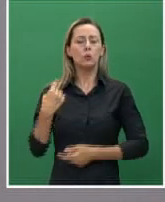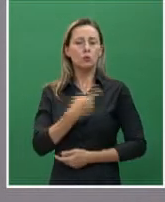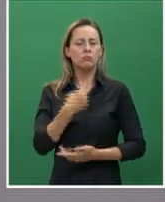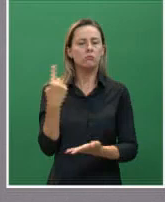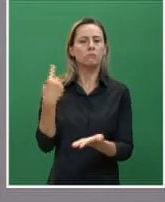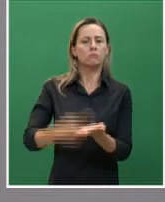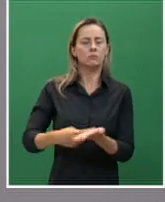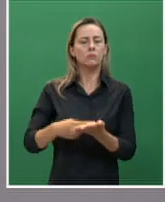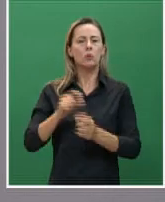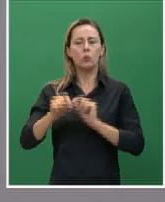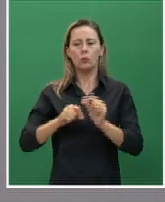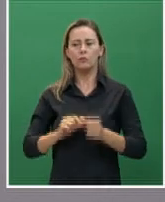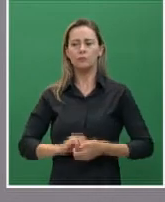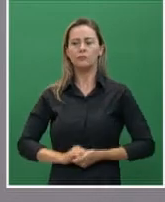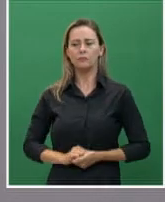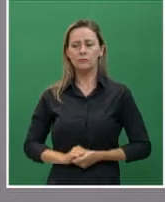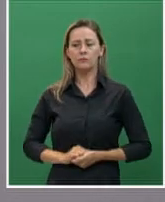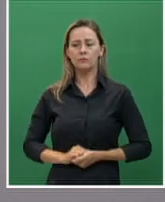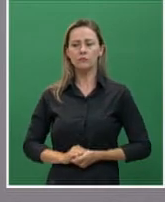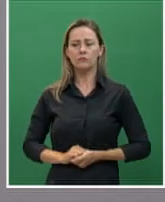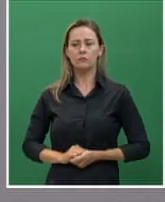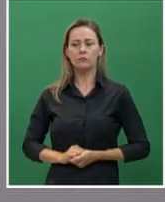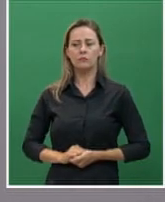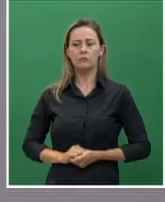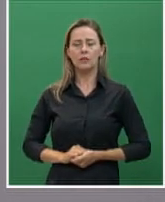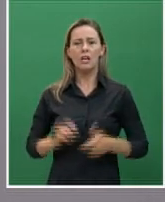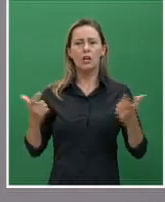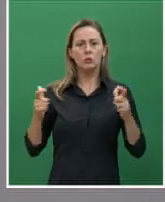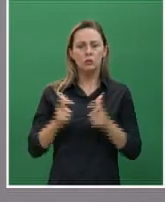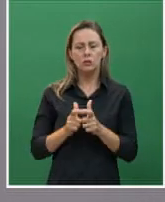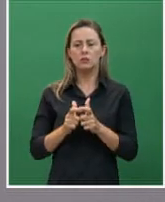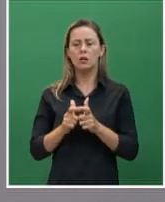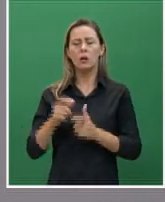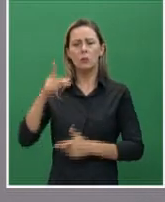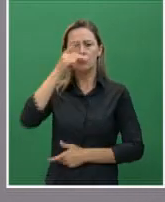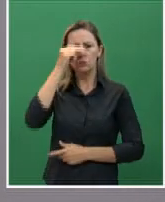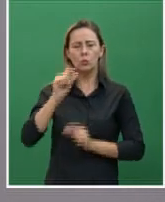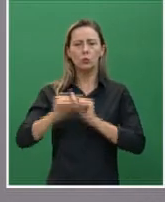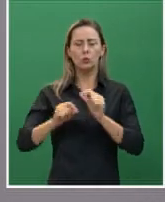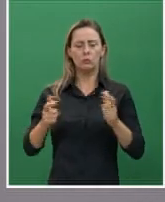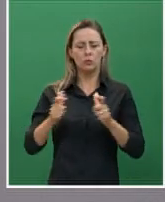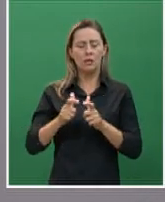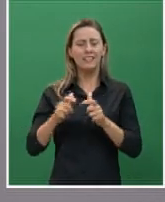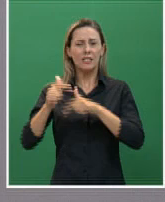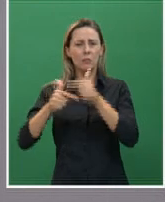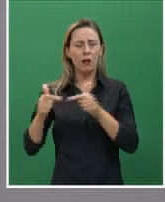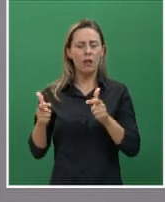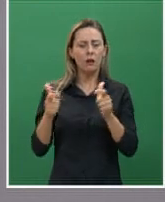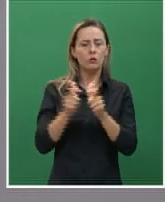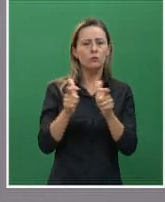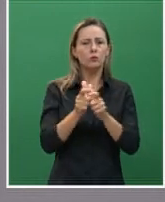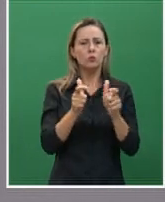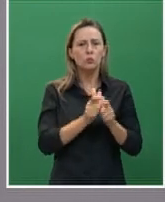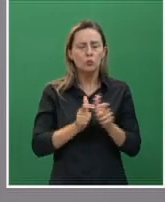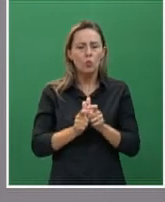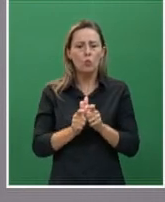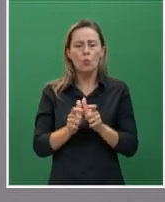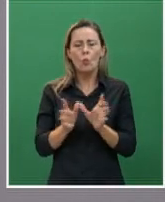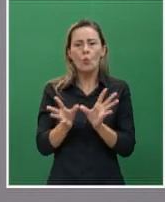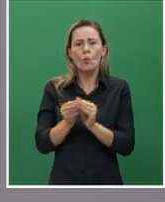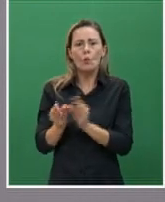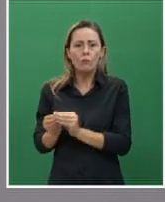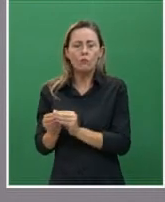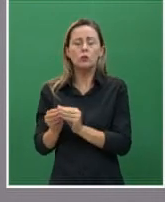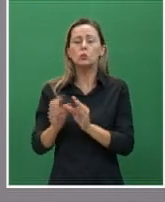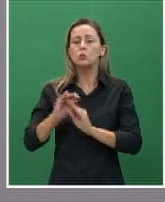nosso compromisso meio do Ronaldo baumgarten é justamente reduzir cintura da prefeitura assim é poder trabalhar com estrutura muito mais muito mais